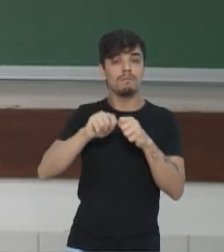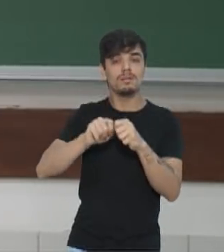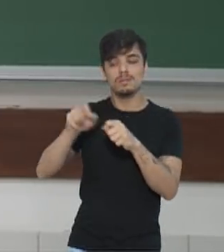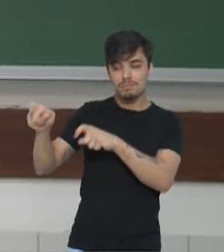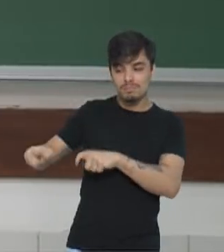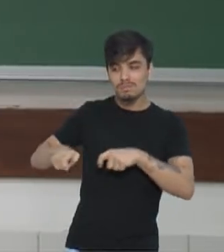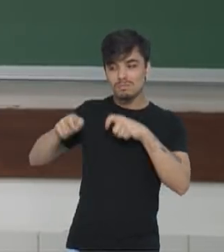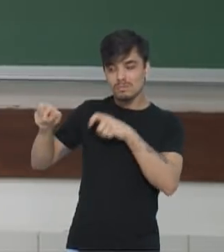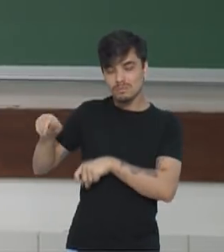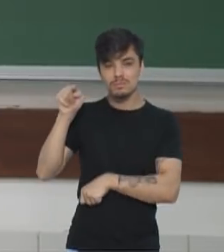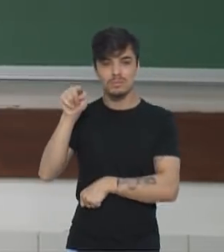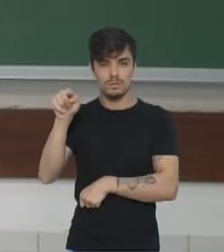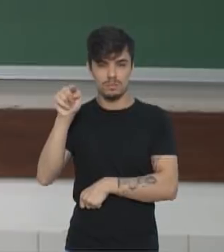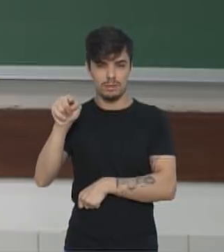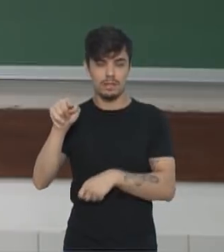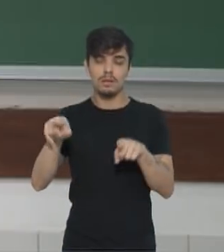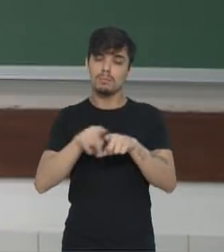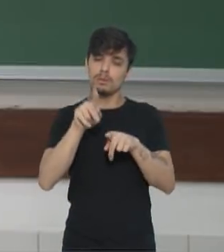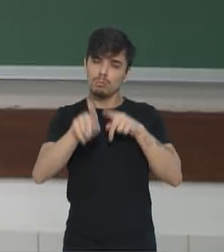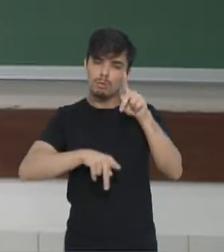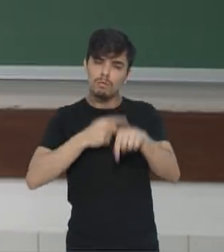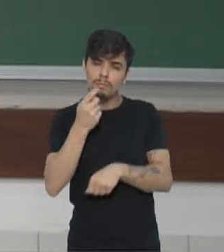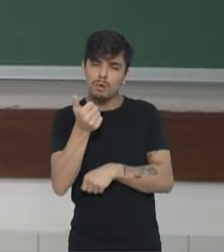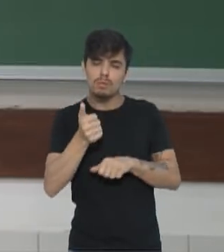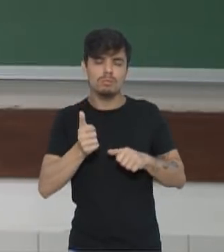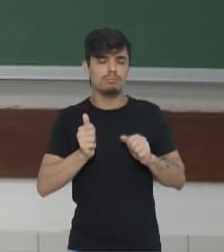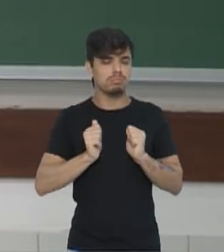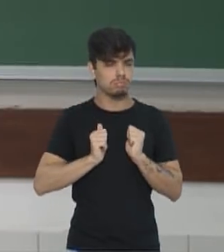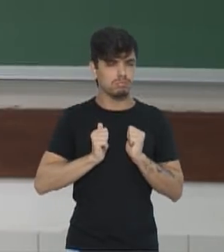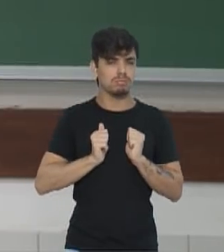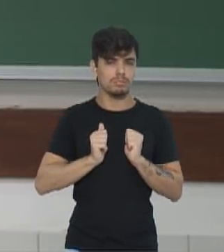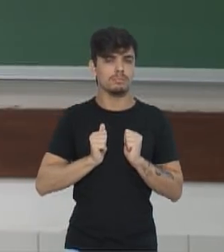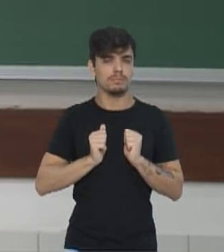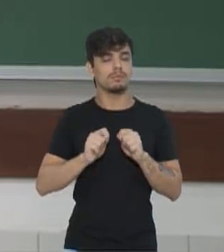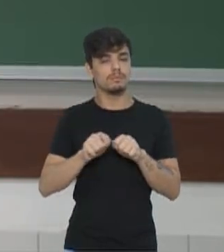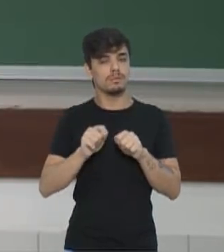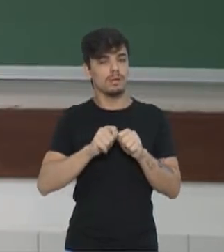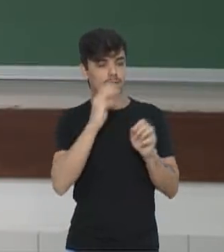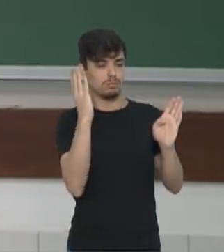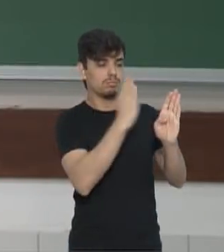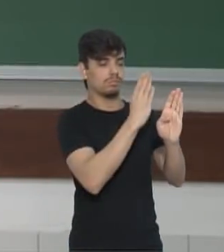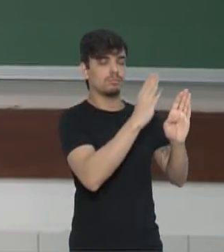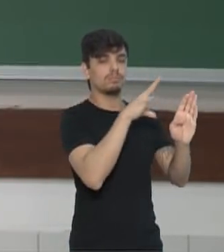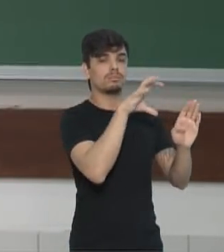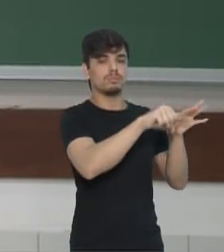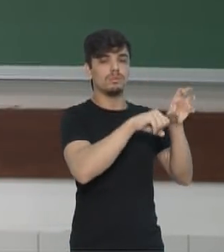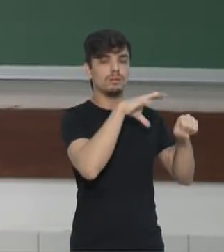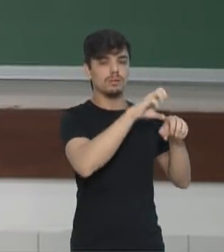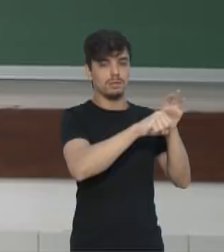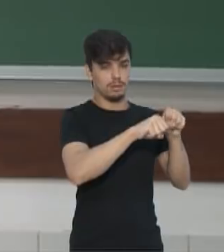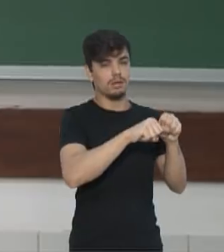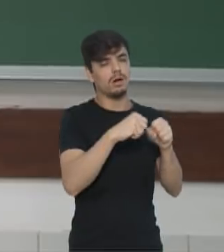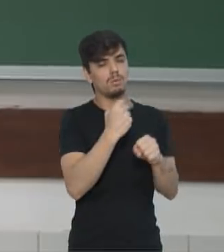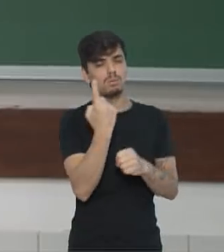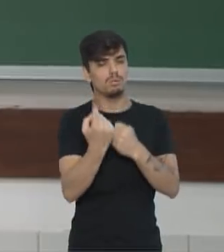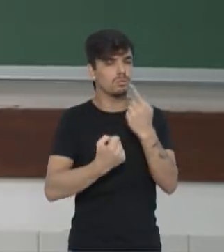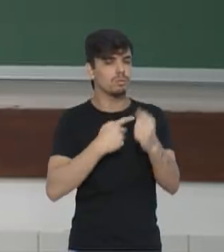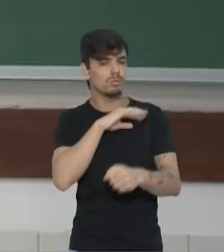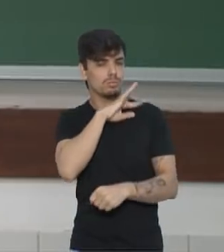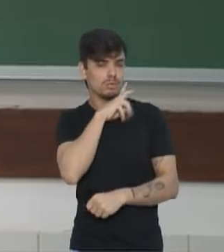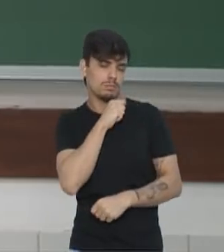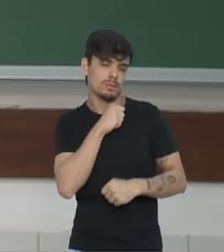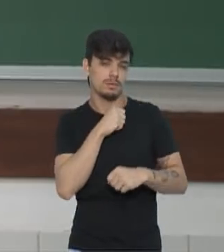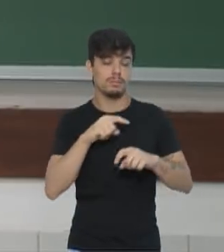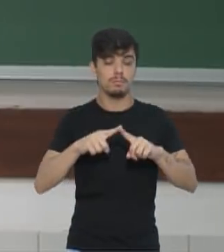mais sedentário. Eles também faziam caças de alguns animais, claro, principalmente os bisões que viviam nos Estados Unidos.